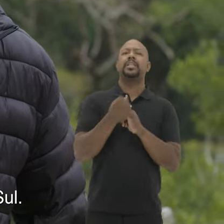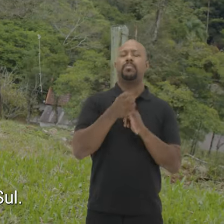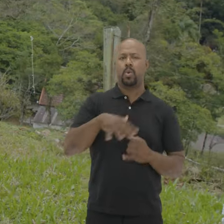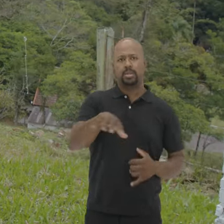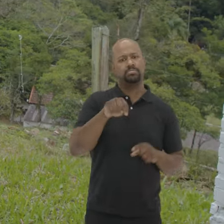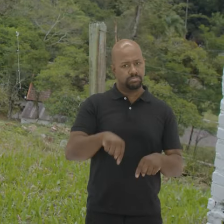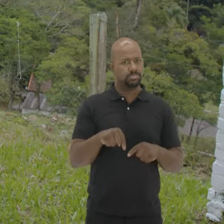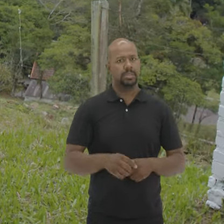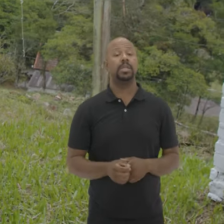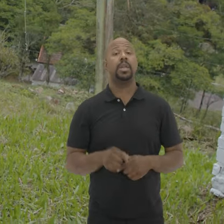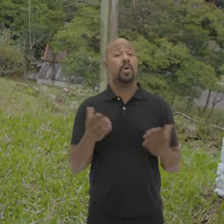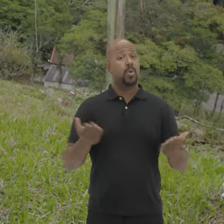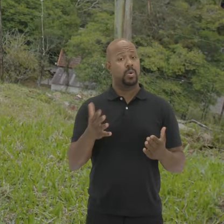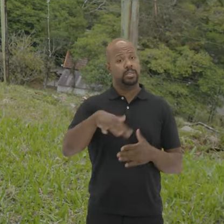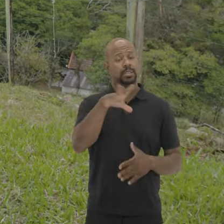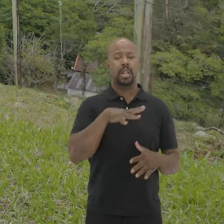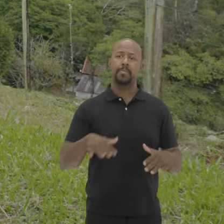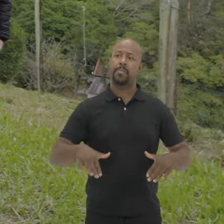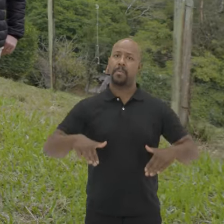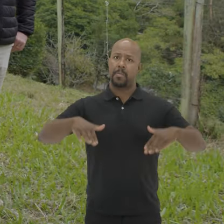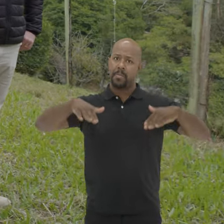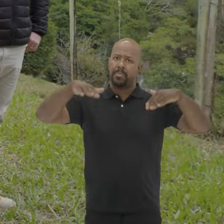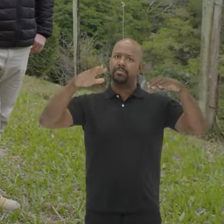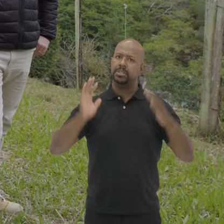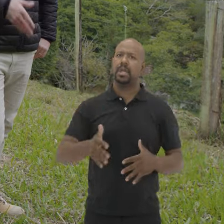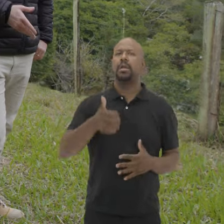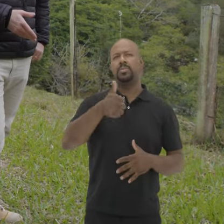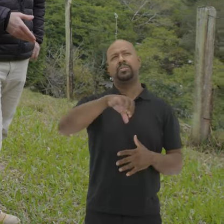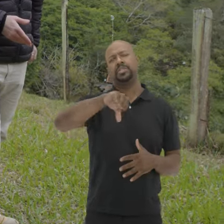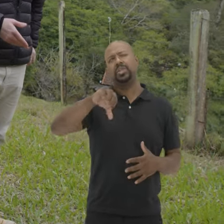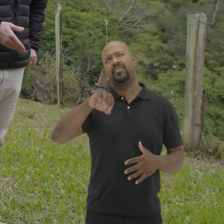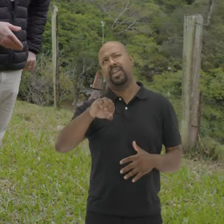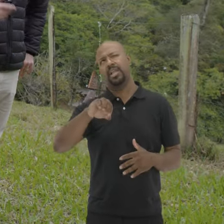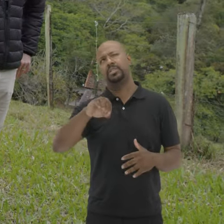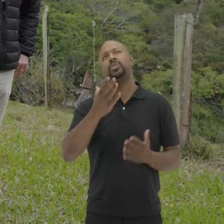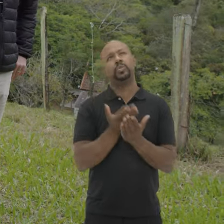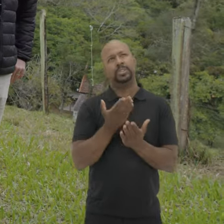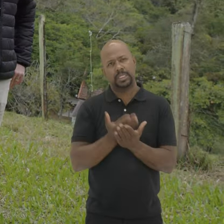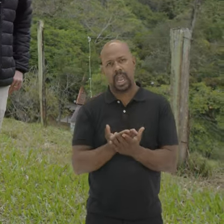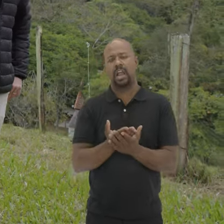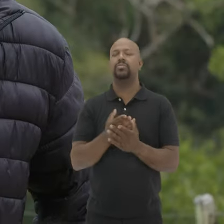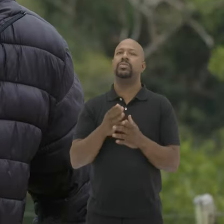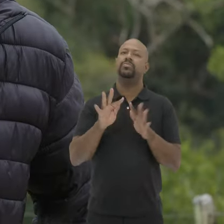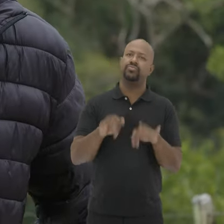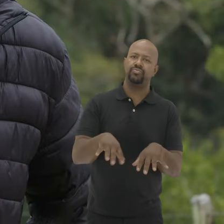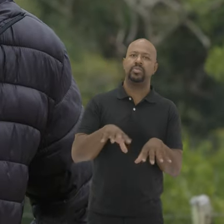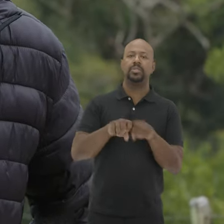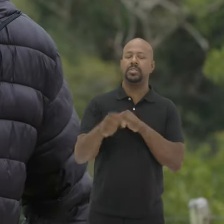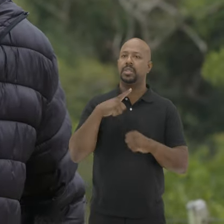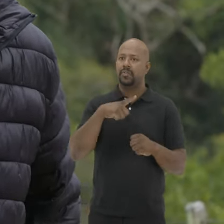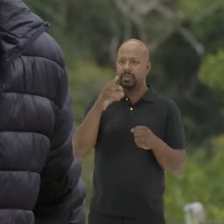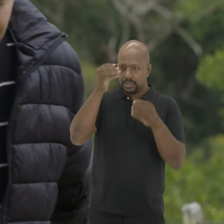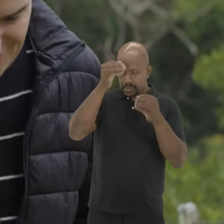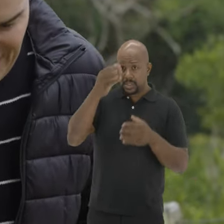do Sul. E hoje, essa galera que cresceu, né? Que nos anos 90 estudava e teve, né,